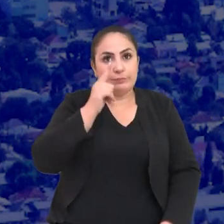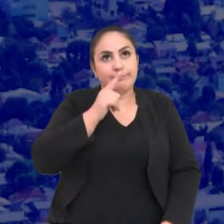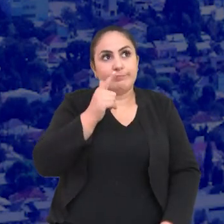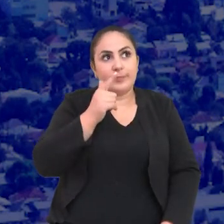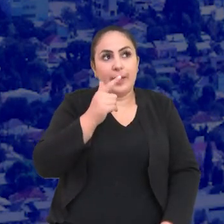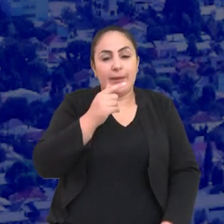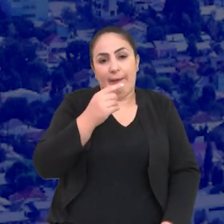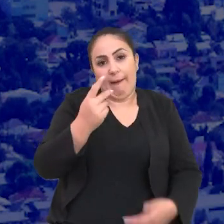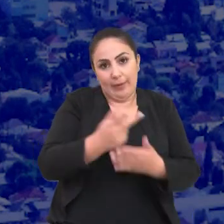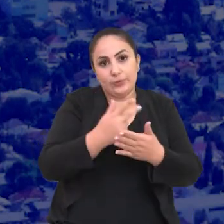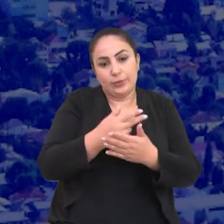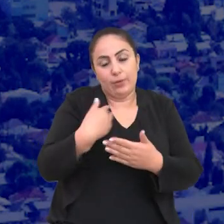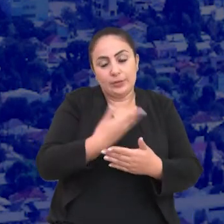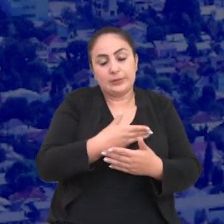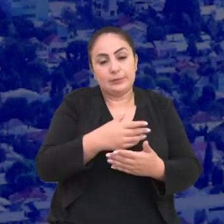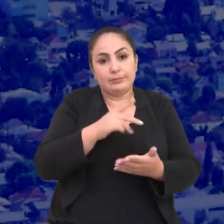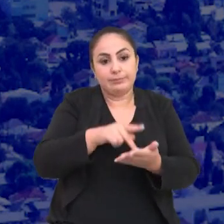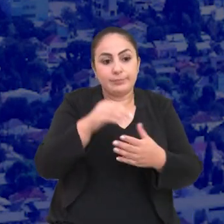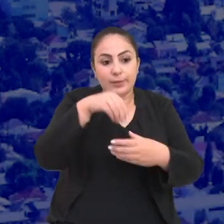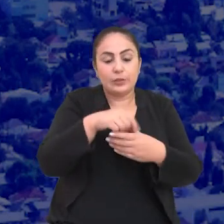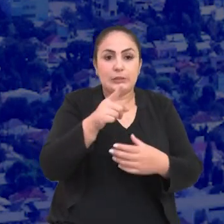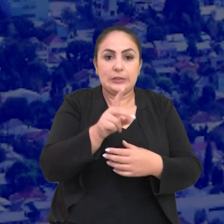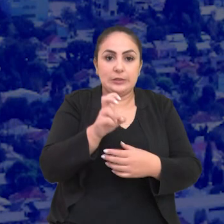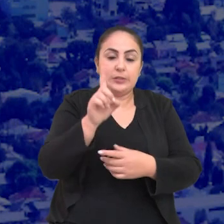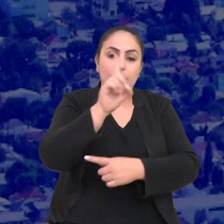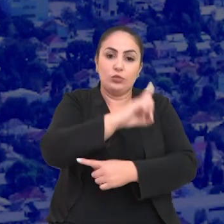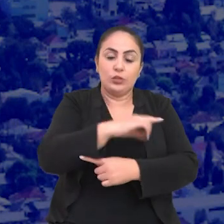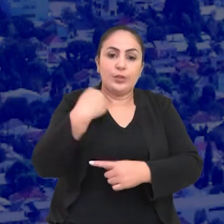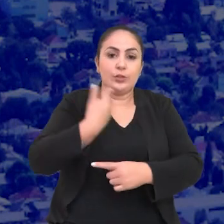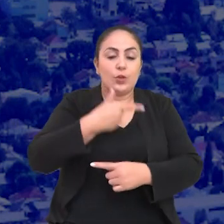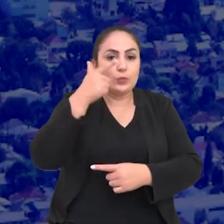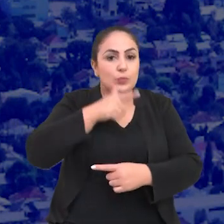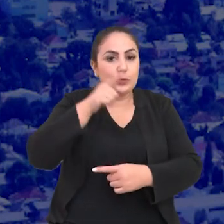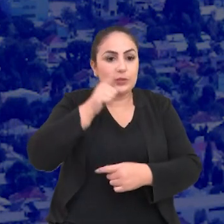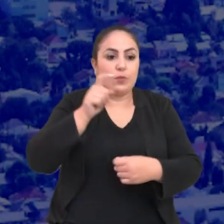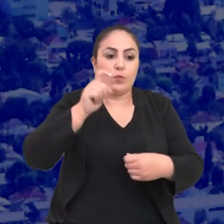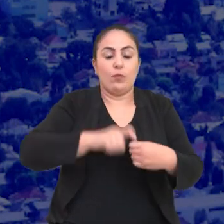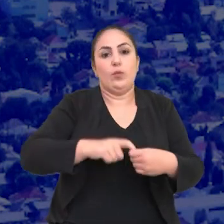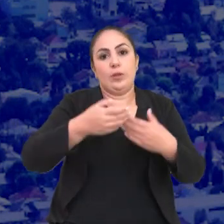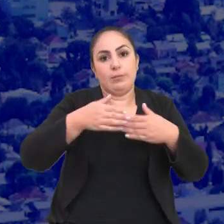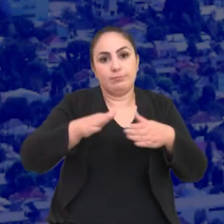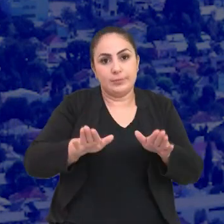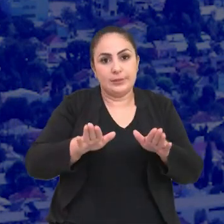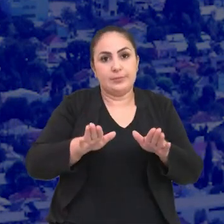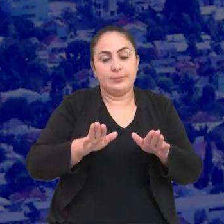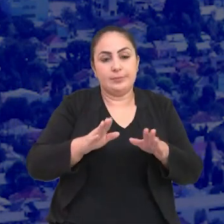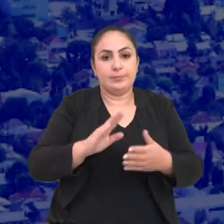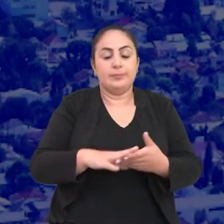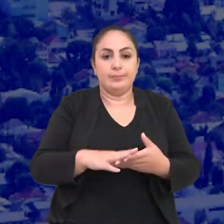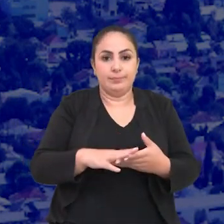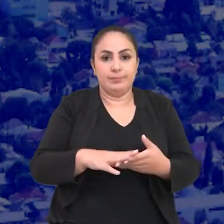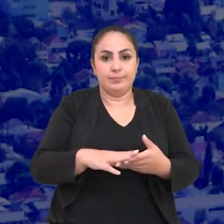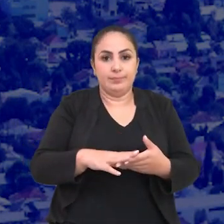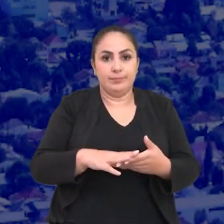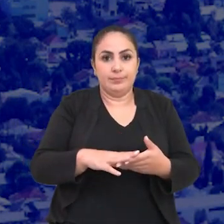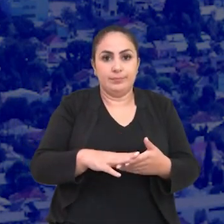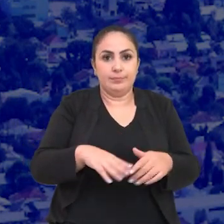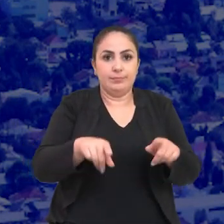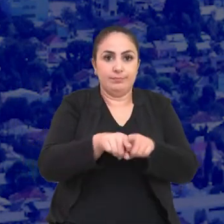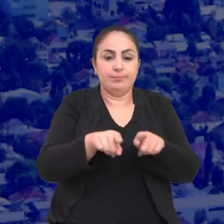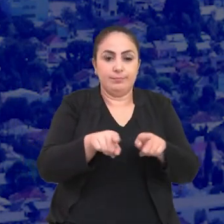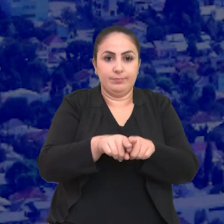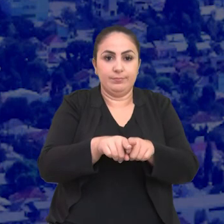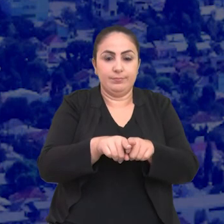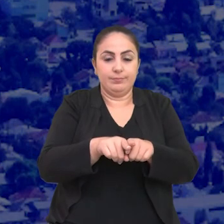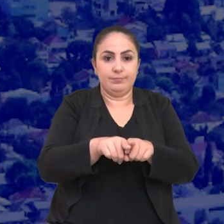que a gente esteja enganado, né? Que realmente dentro de 15 dias a gente possa voltar a abrir as portas, né?